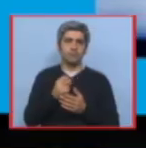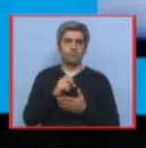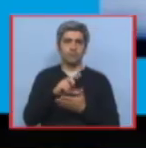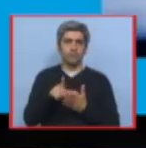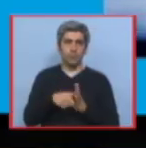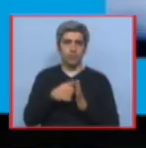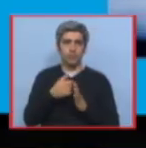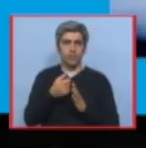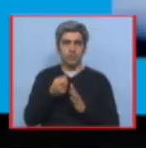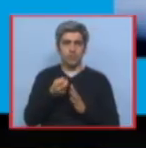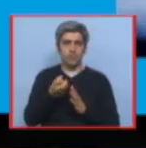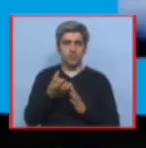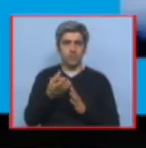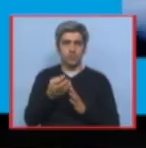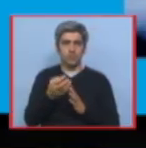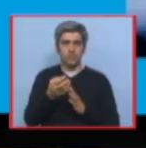projetos que